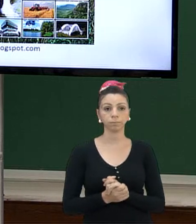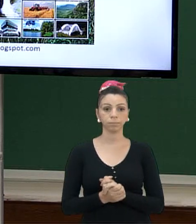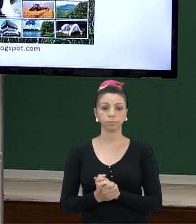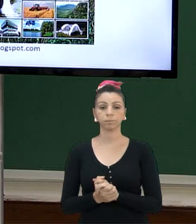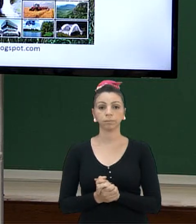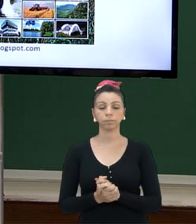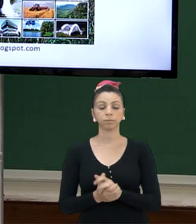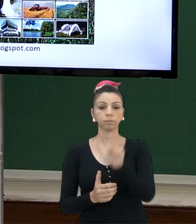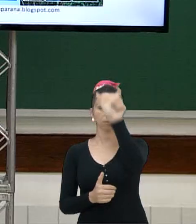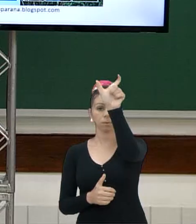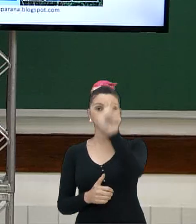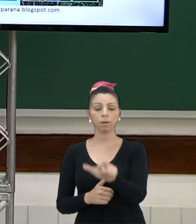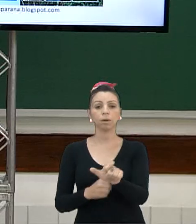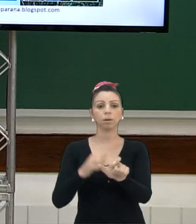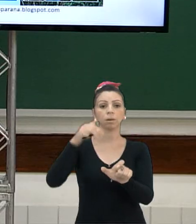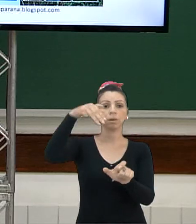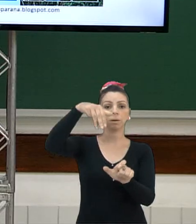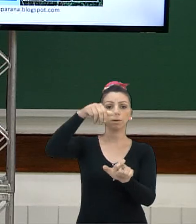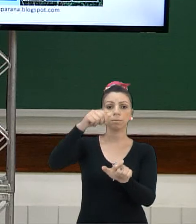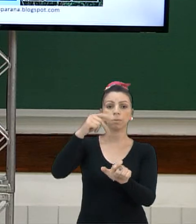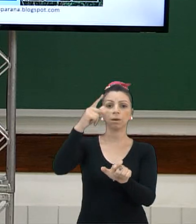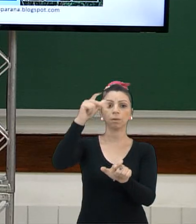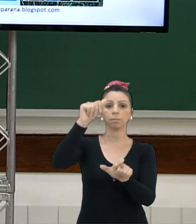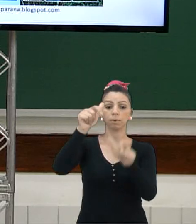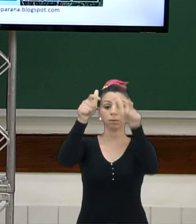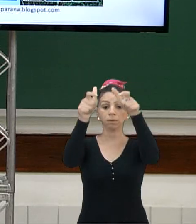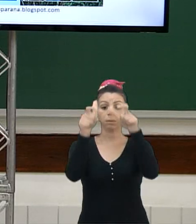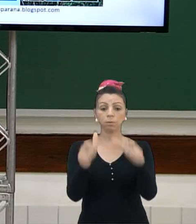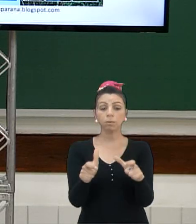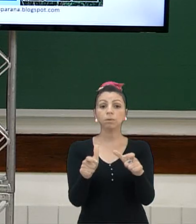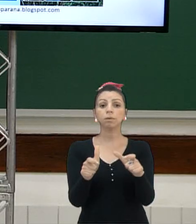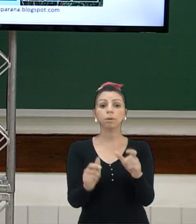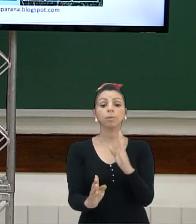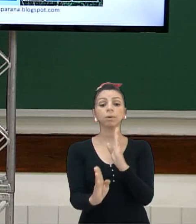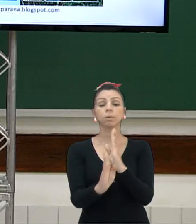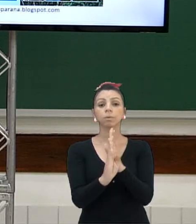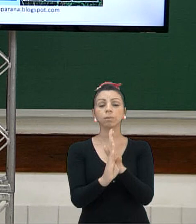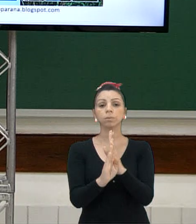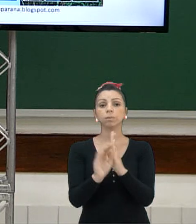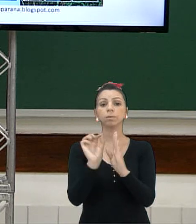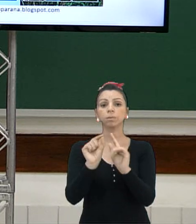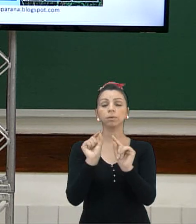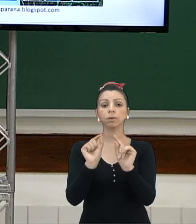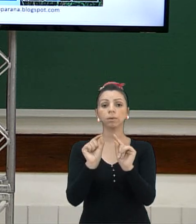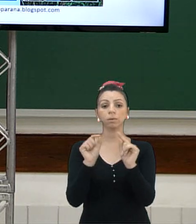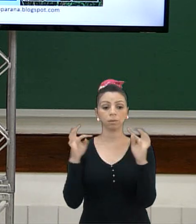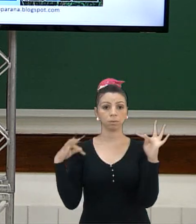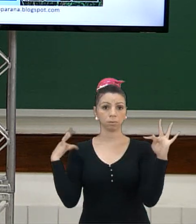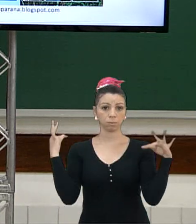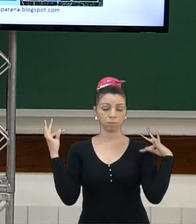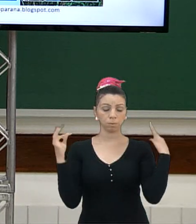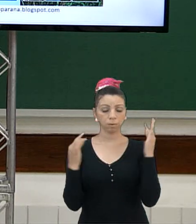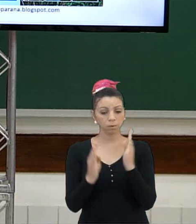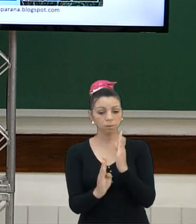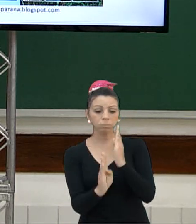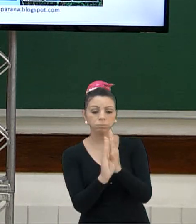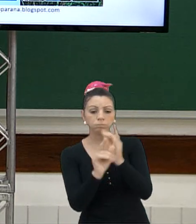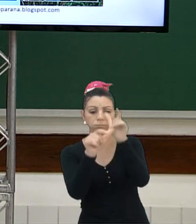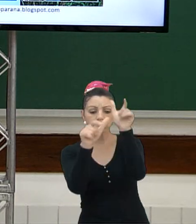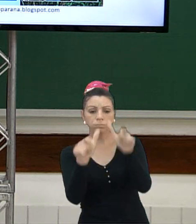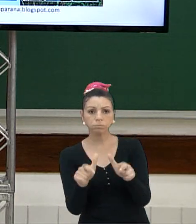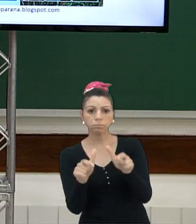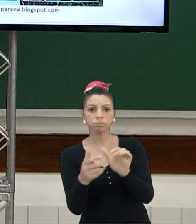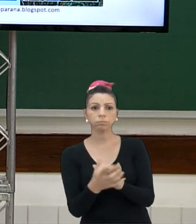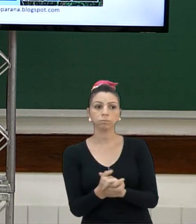o mapa de onde fica essa região, para que o turista possa se localizar ali. Então,